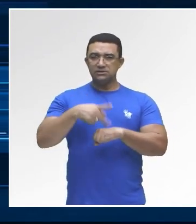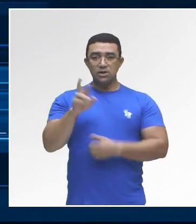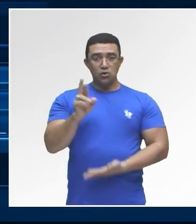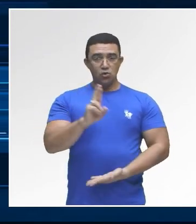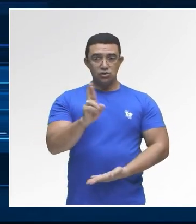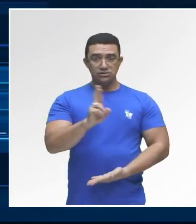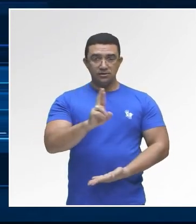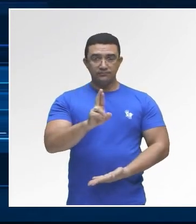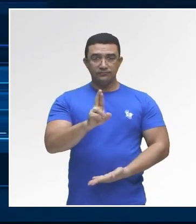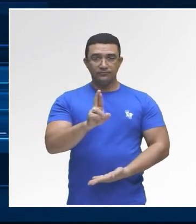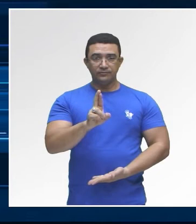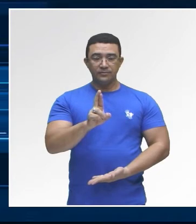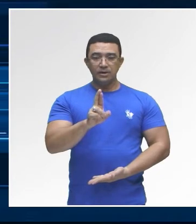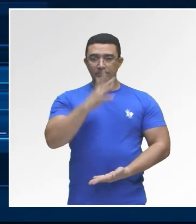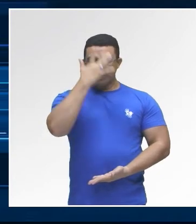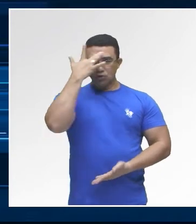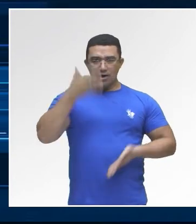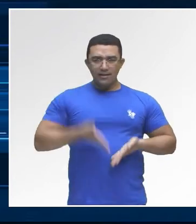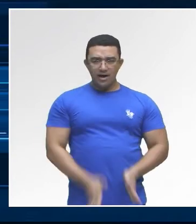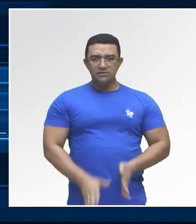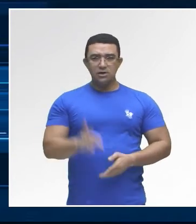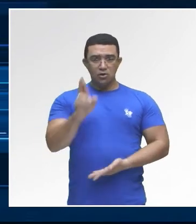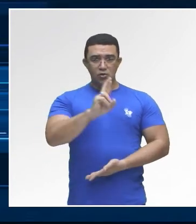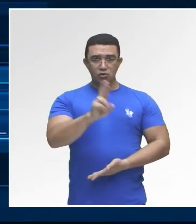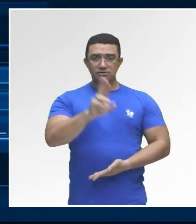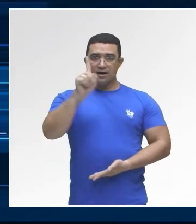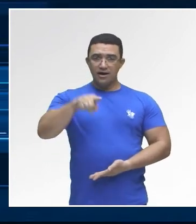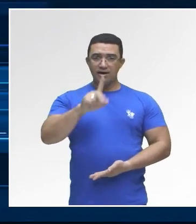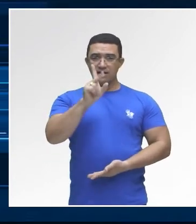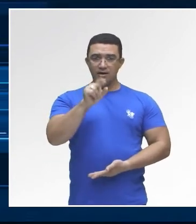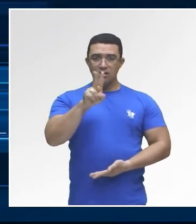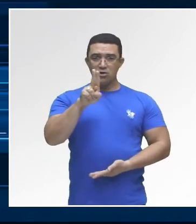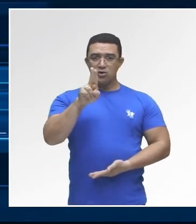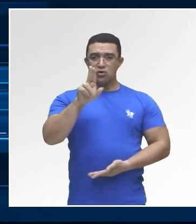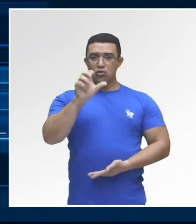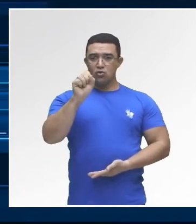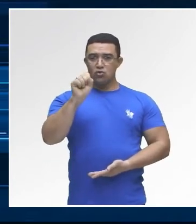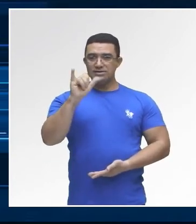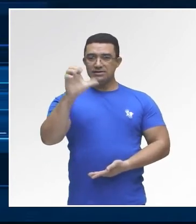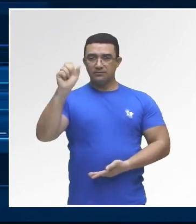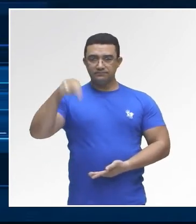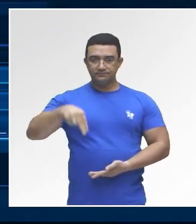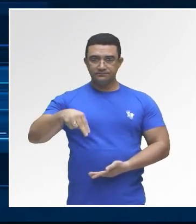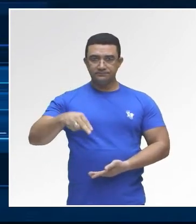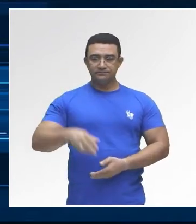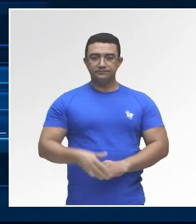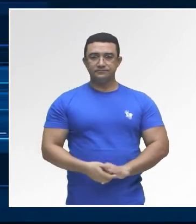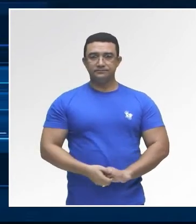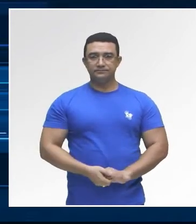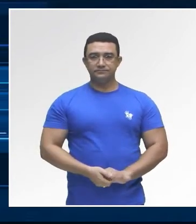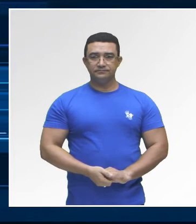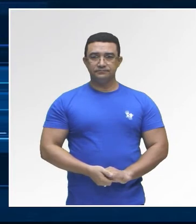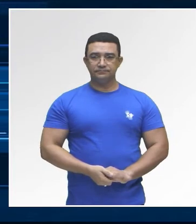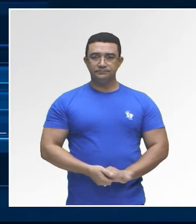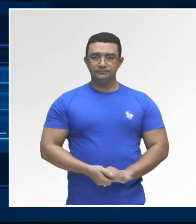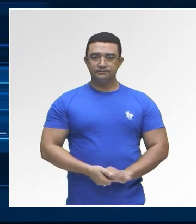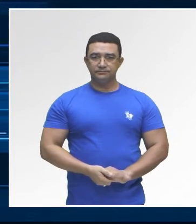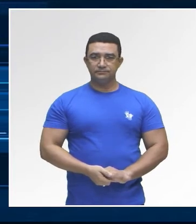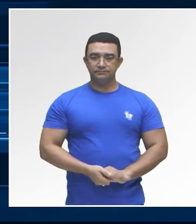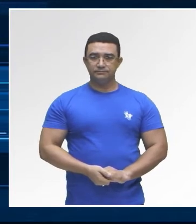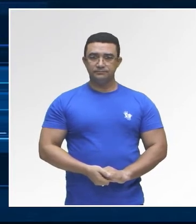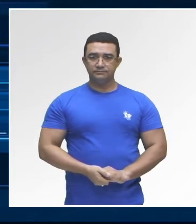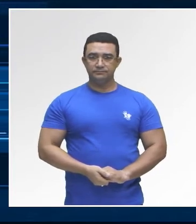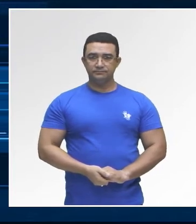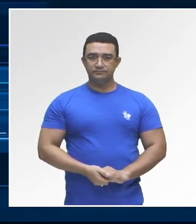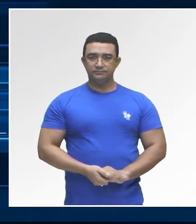Rússia. Quem nasce na Rússia é Russian. Russian. Russian. É russo